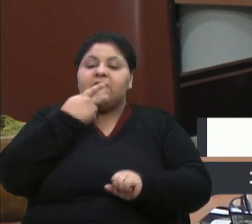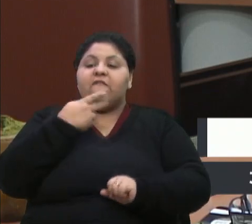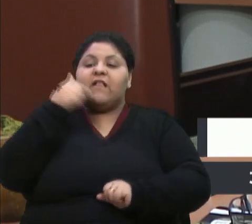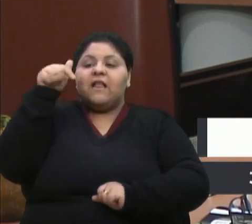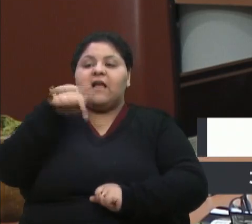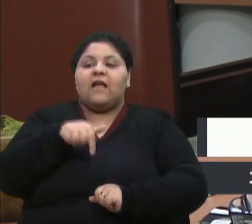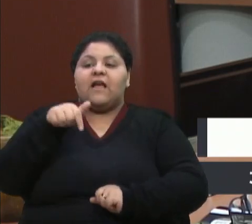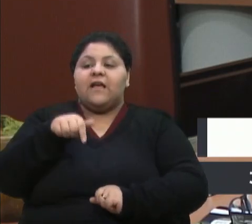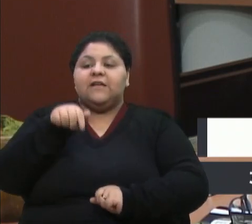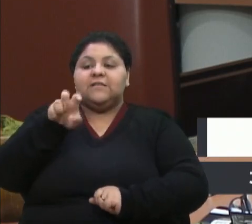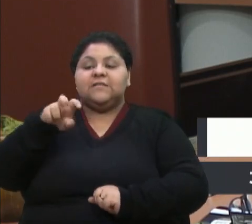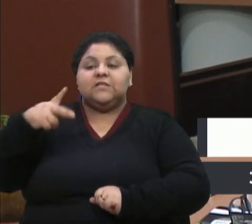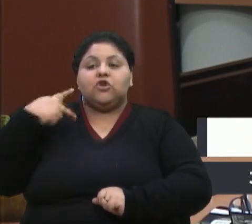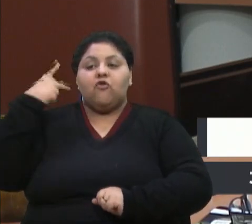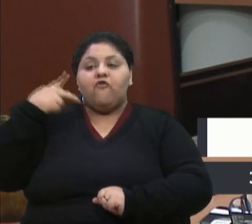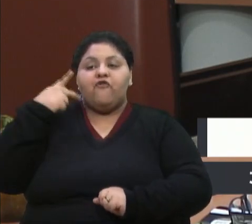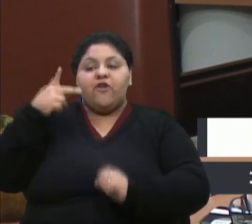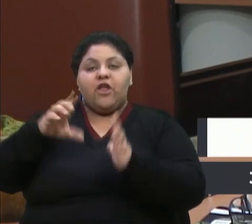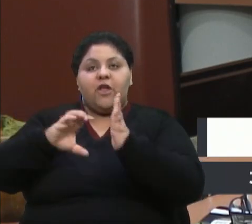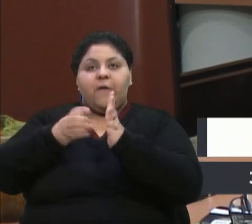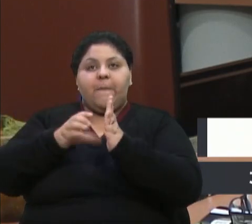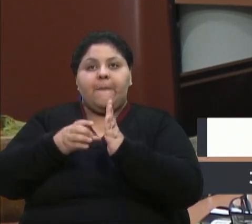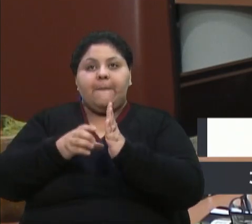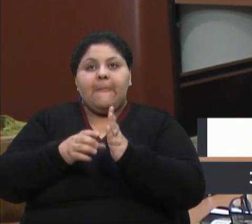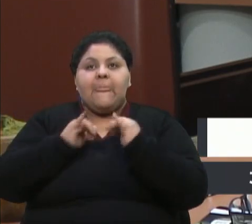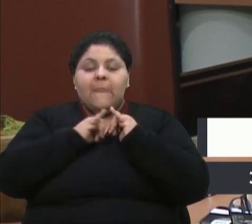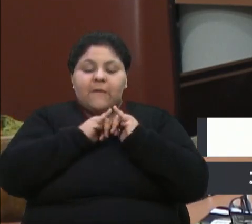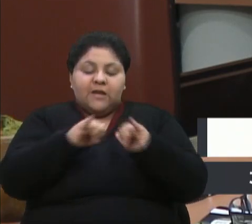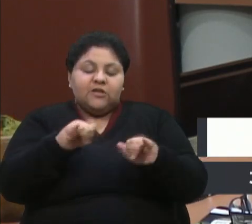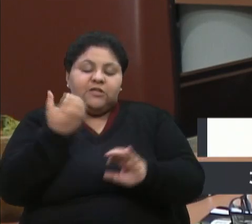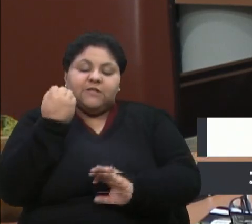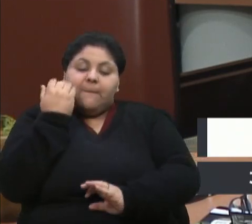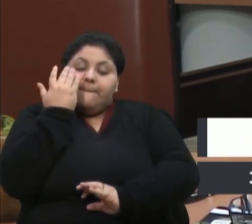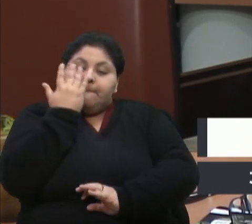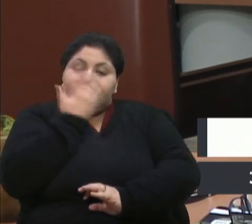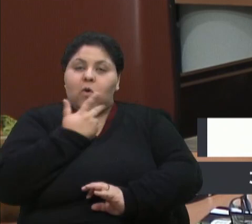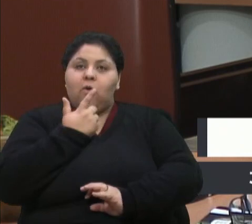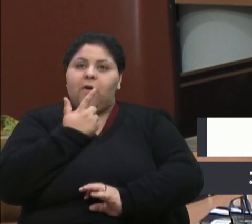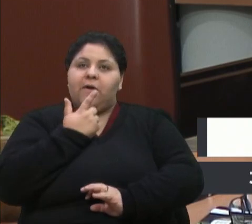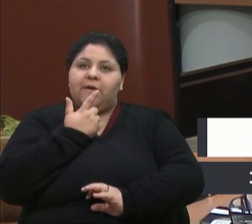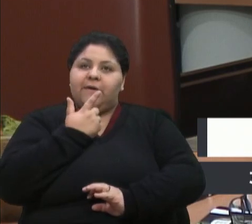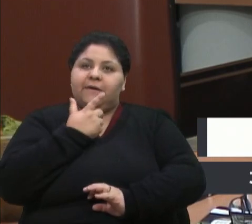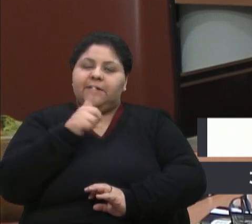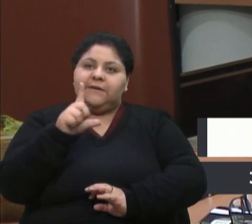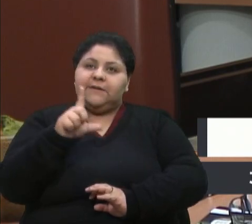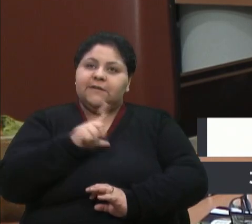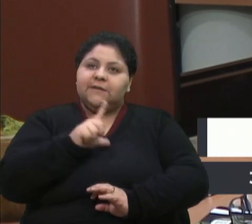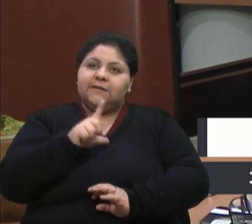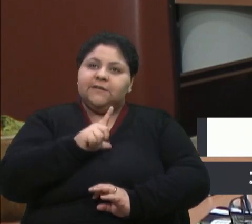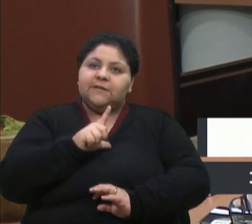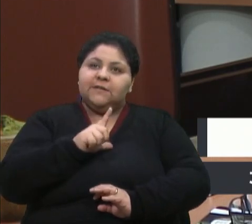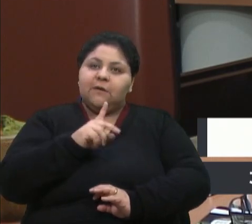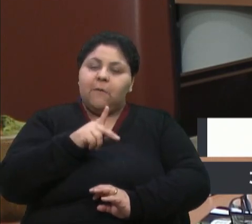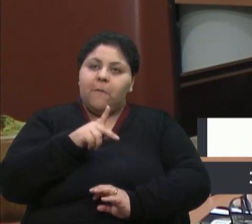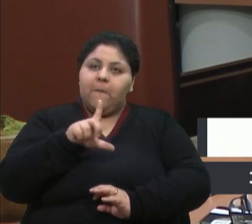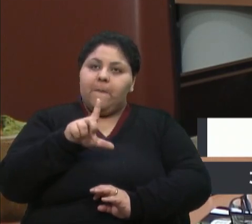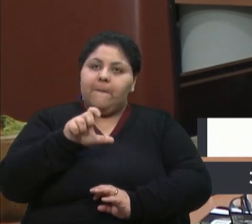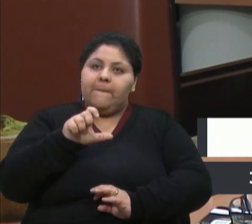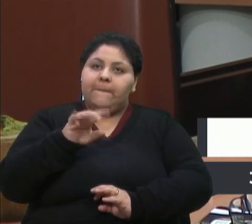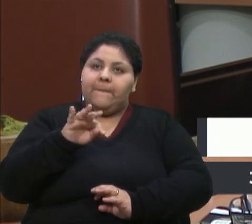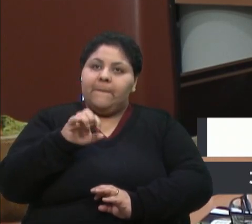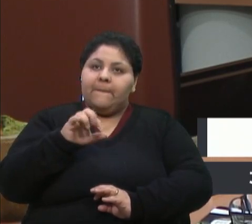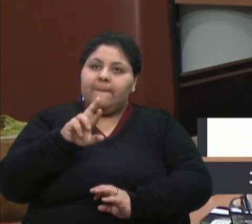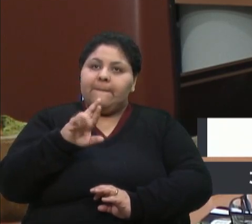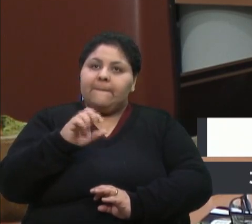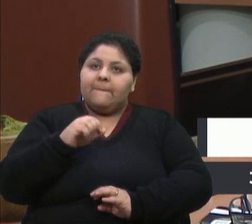5 vereadores do meu partido. Que notícia boa, D'Ambrosio, que tem uma empreiteira, porque o quanto se